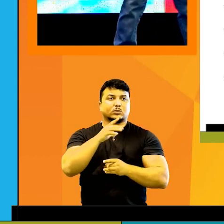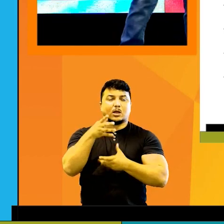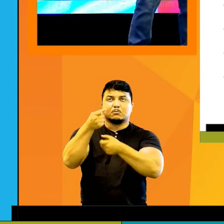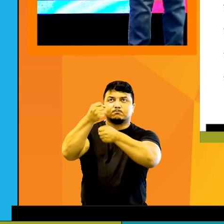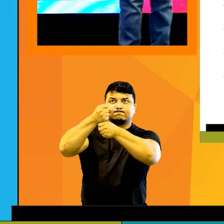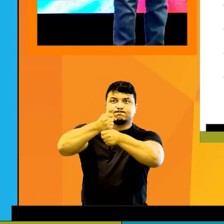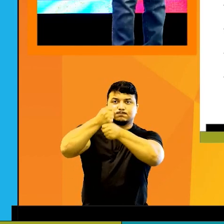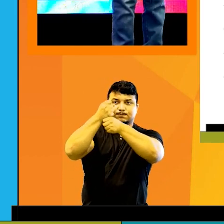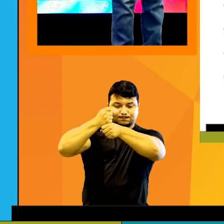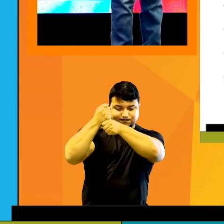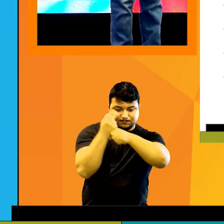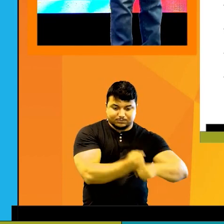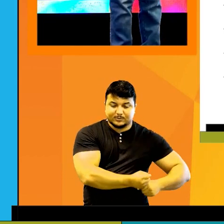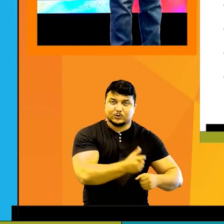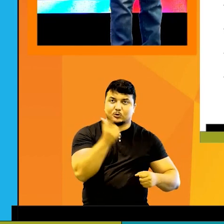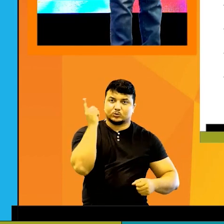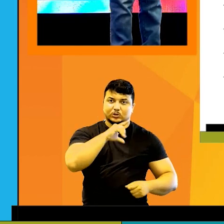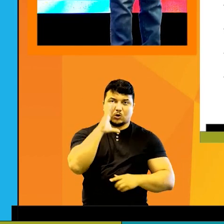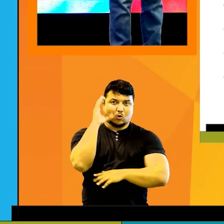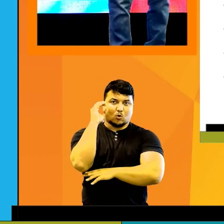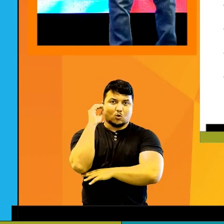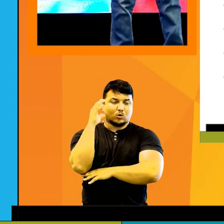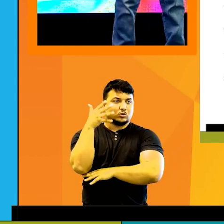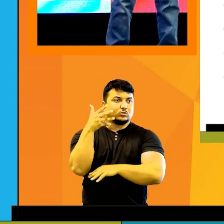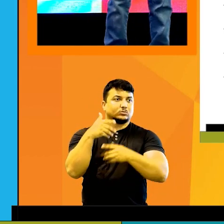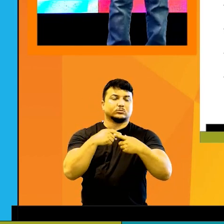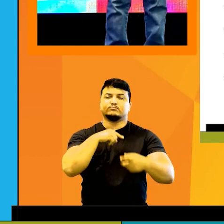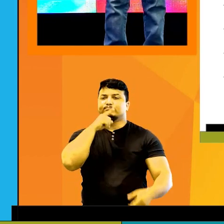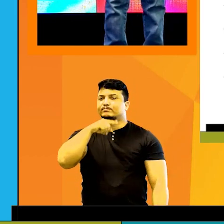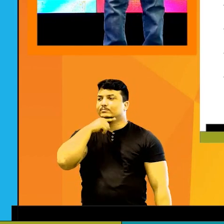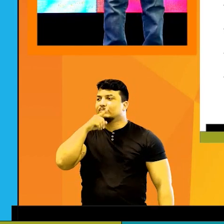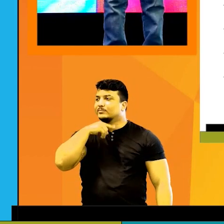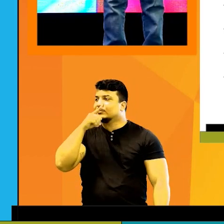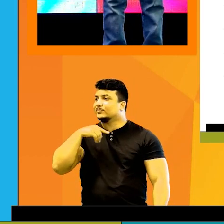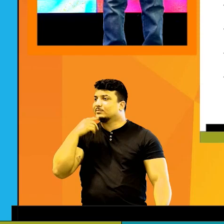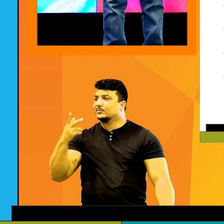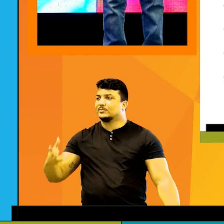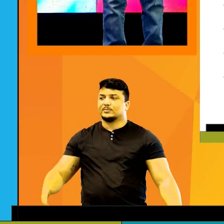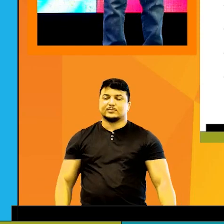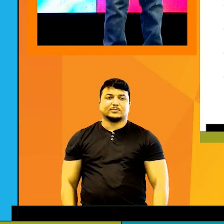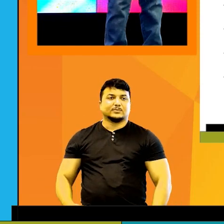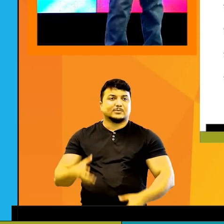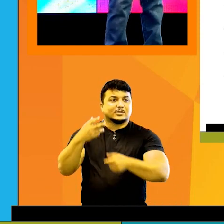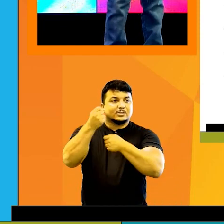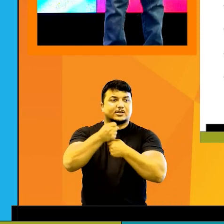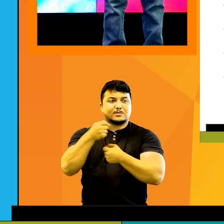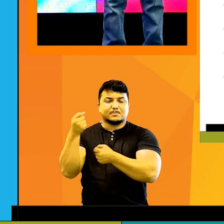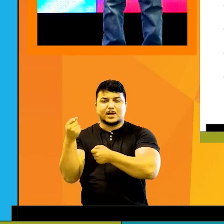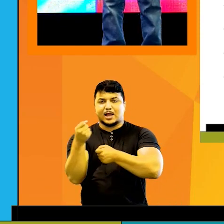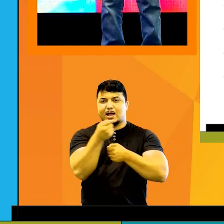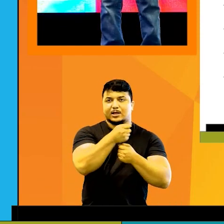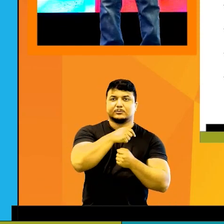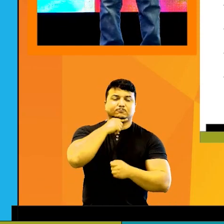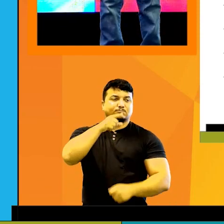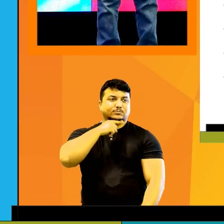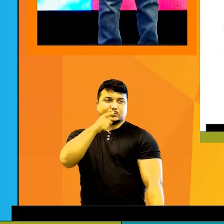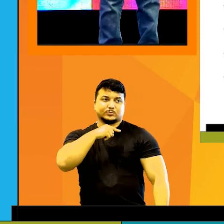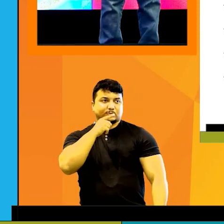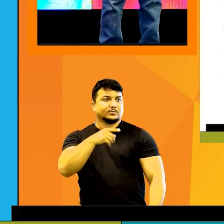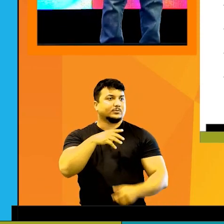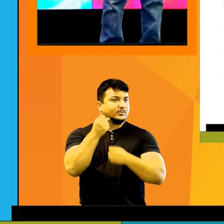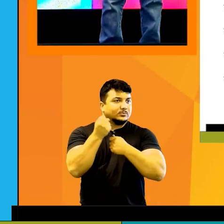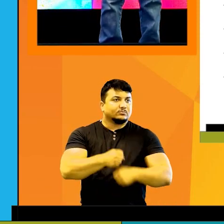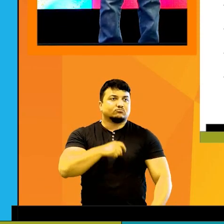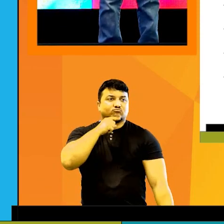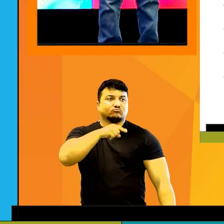consegue arrancar uma palha de um coqueiro? Consegue não, meu povo, nem se pendurando, ele balança a palha, vai para um lado,